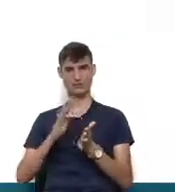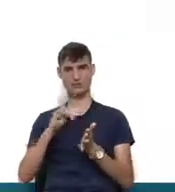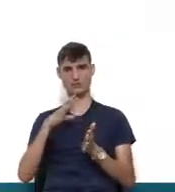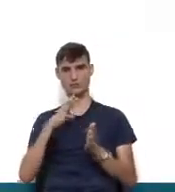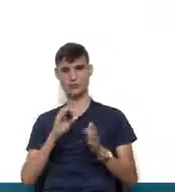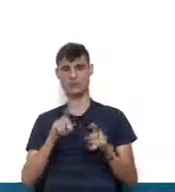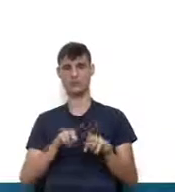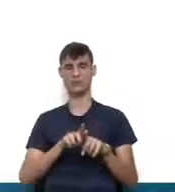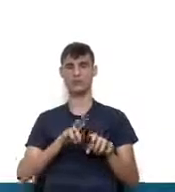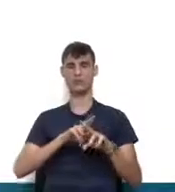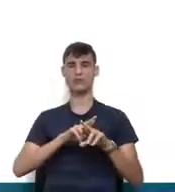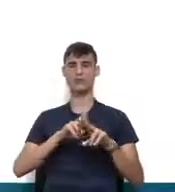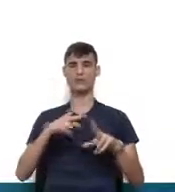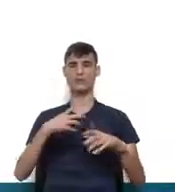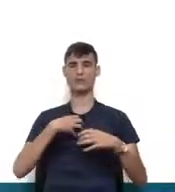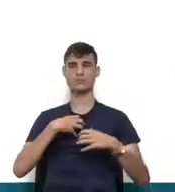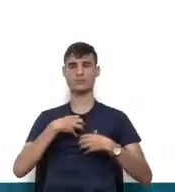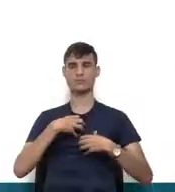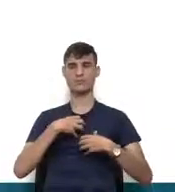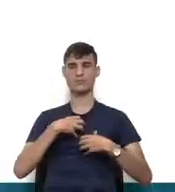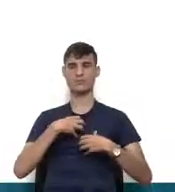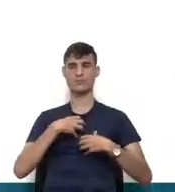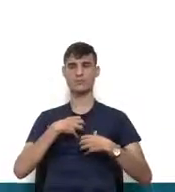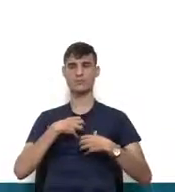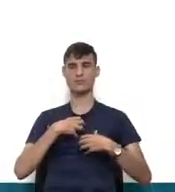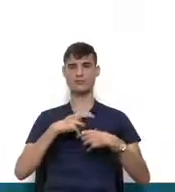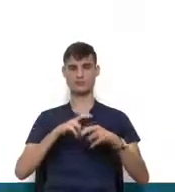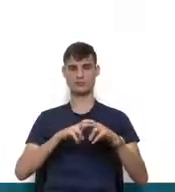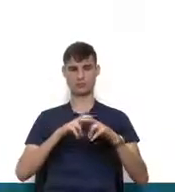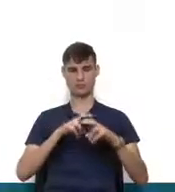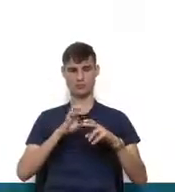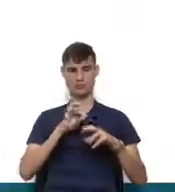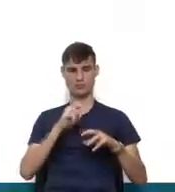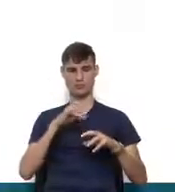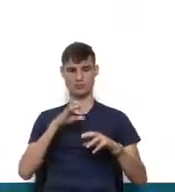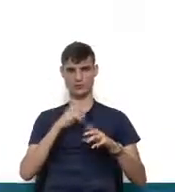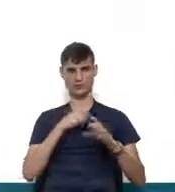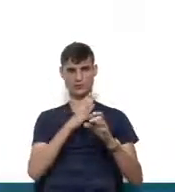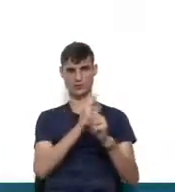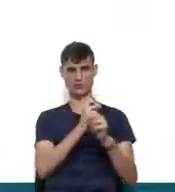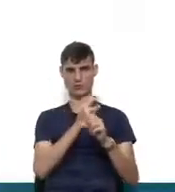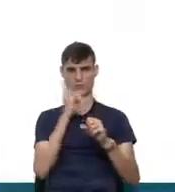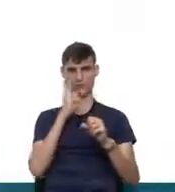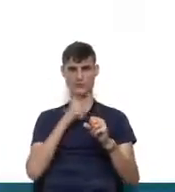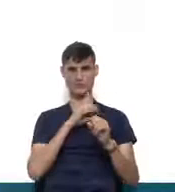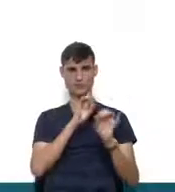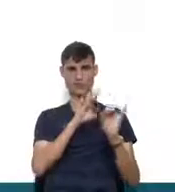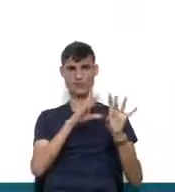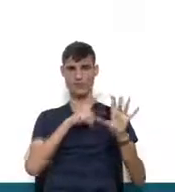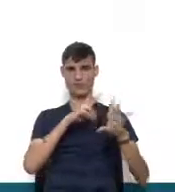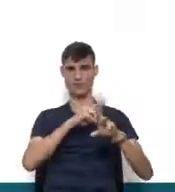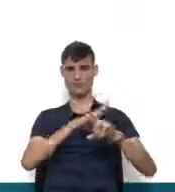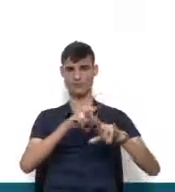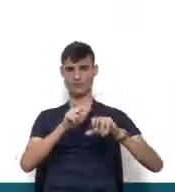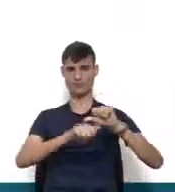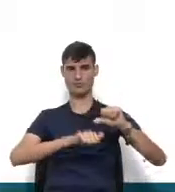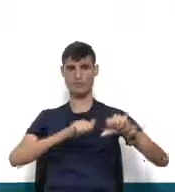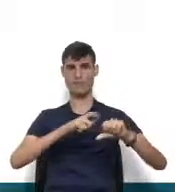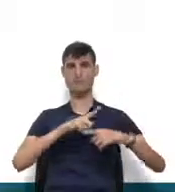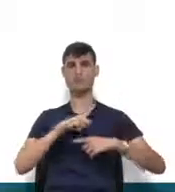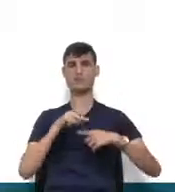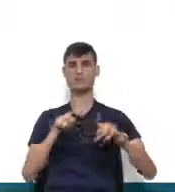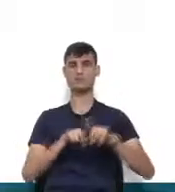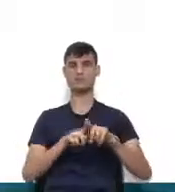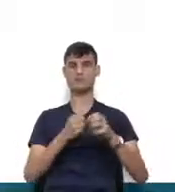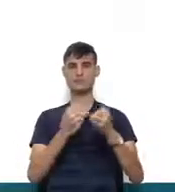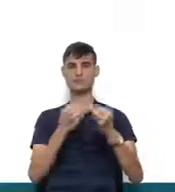e uma outra função. Então, essa equação de uma função variável, ela tem também essa